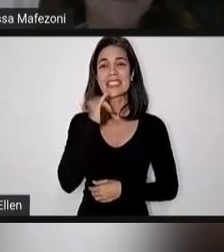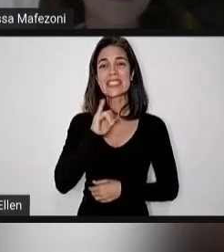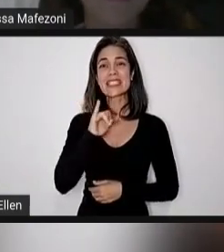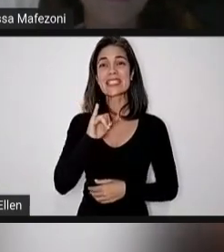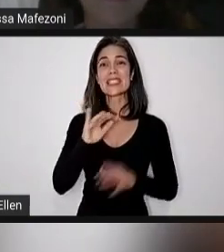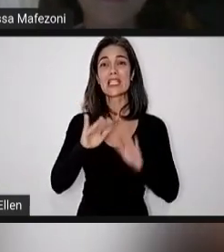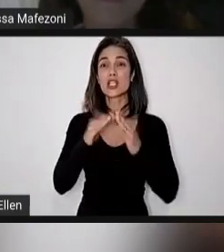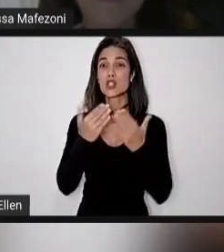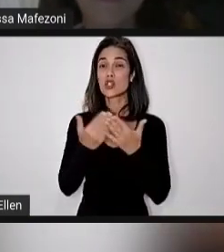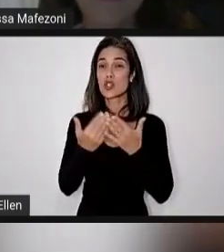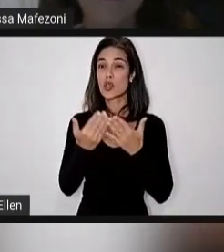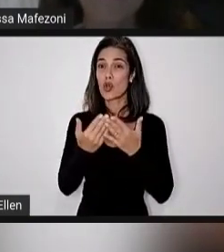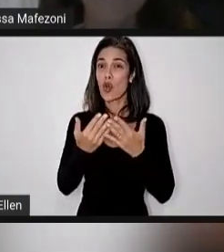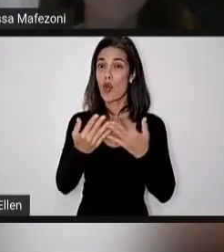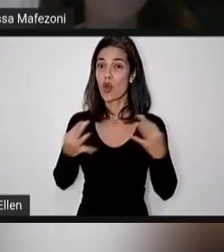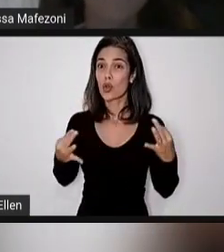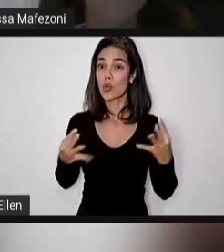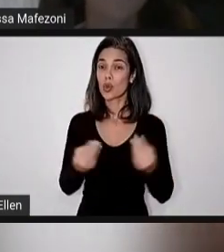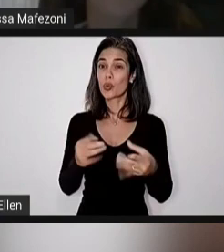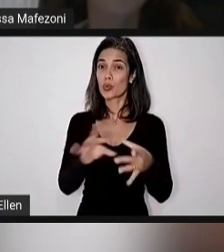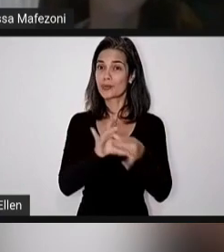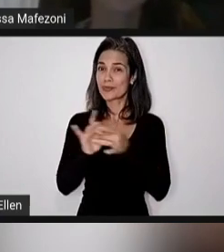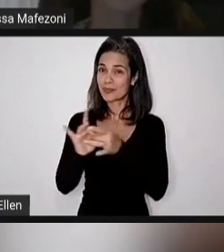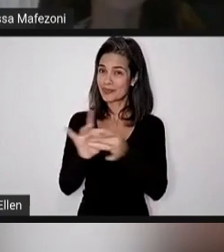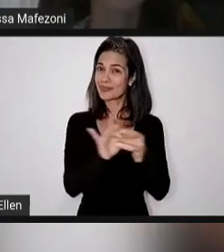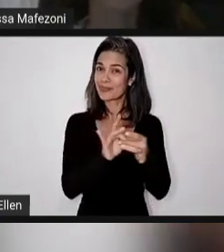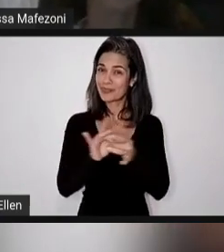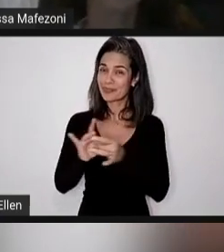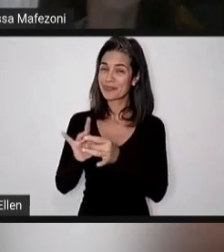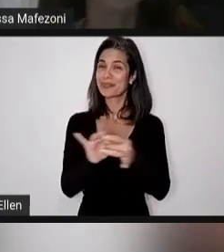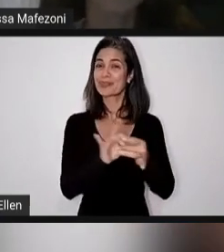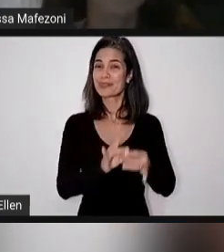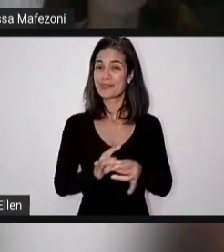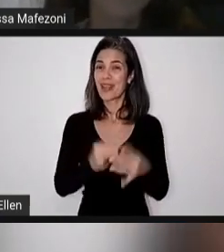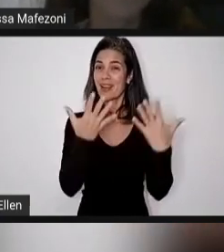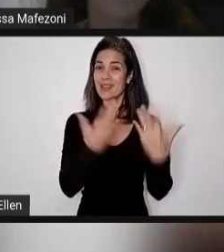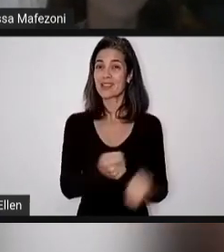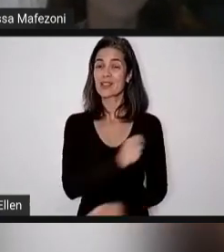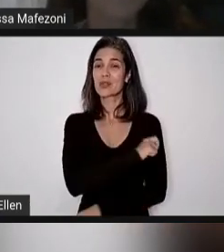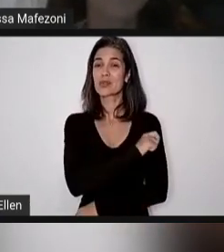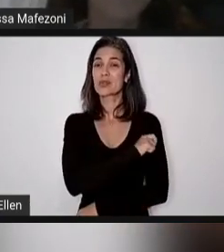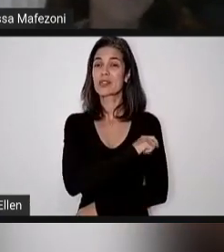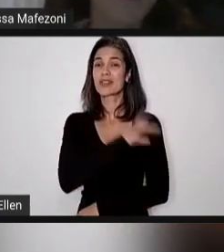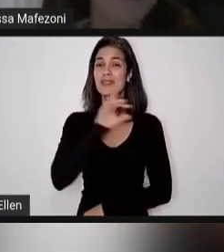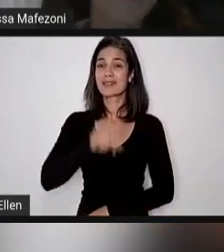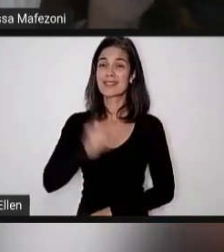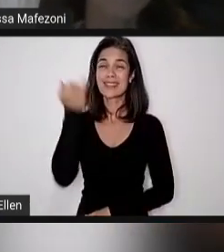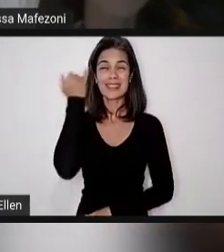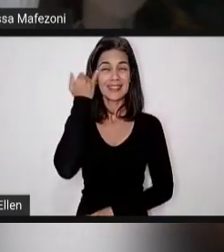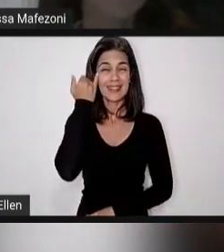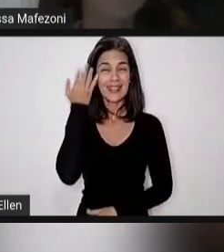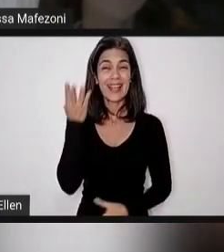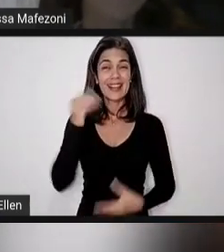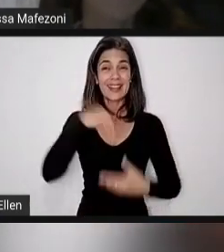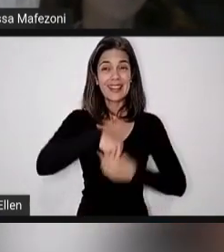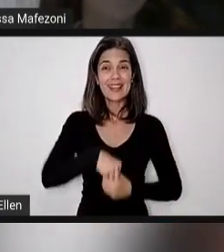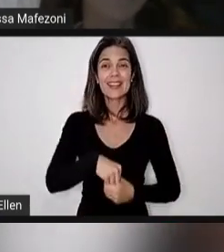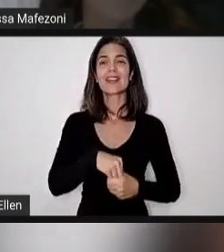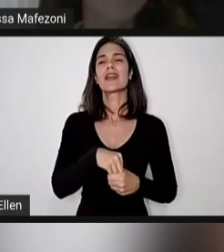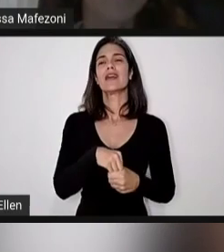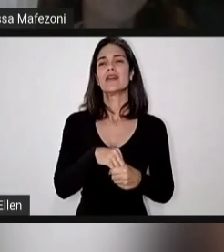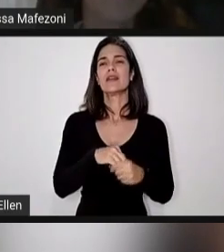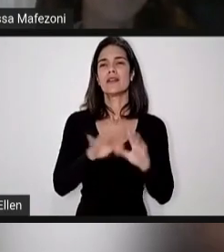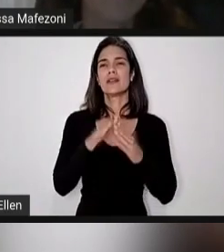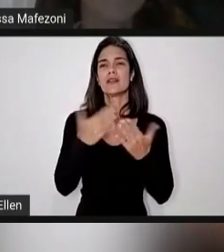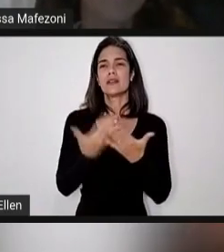na escola, assumindo os alunos com necessidades especiais como parte integrante, né, do corpo docente,